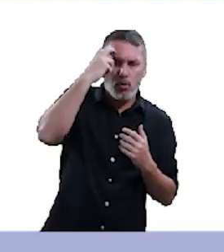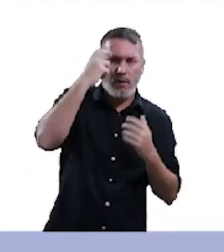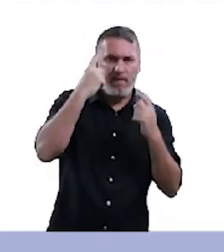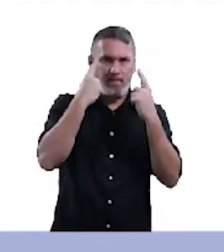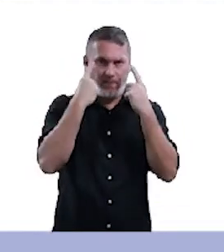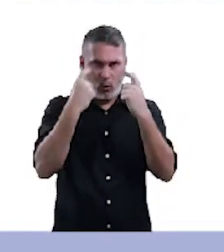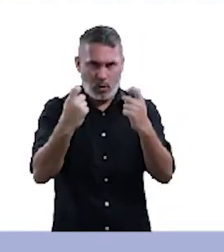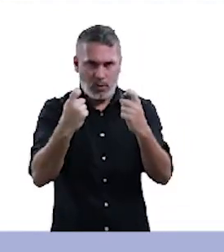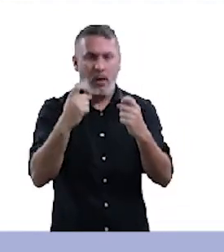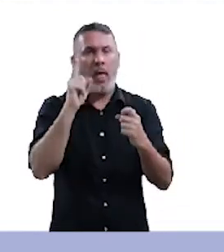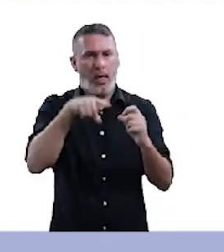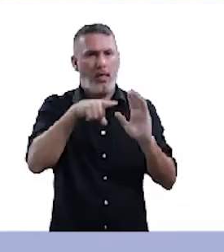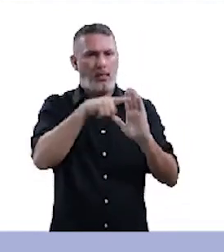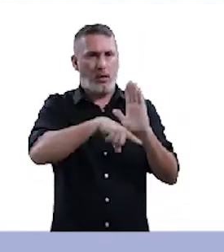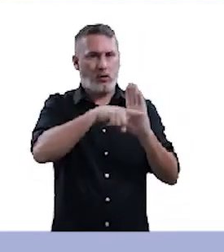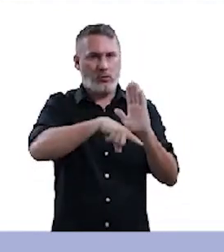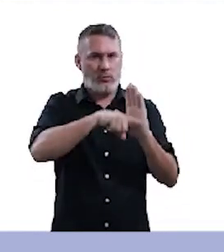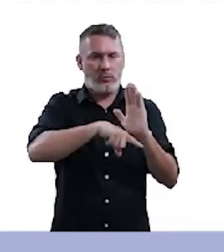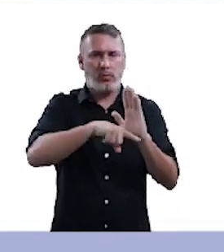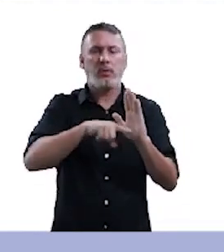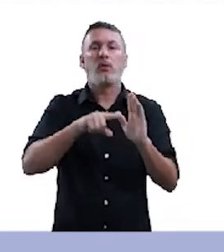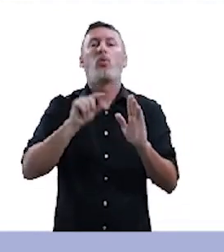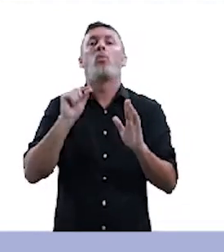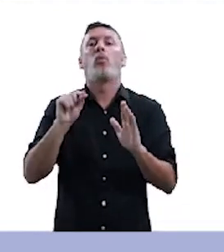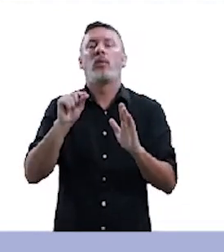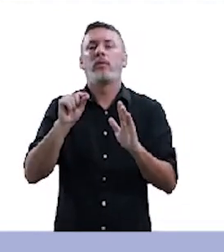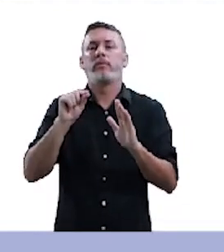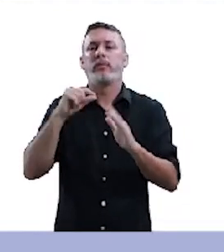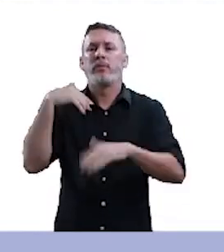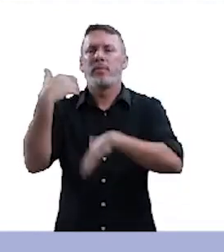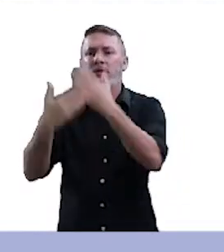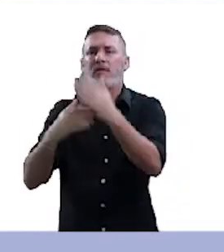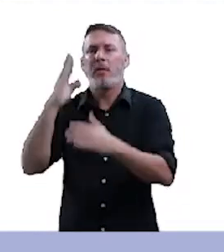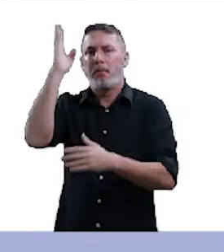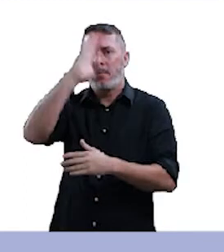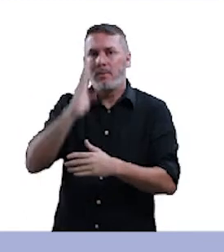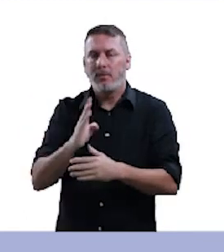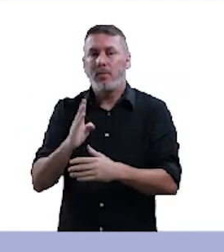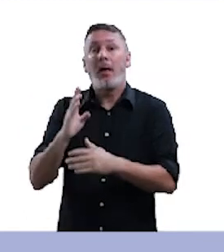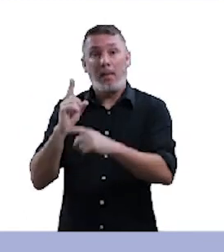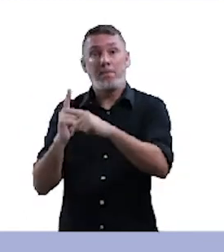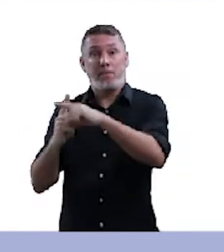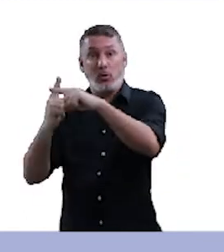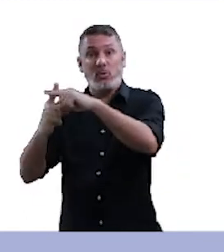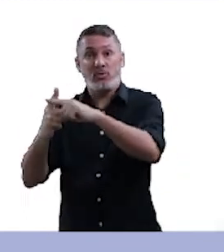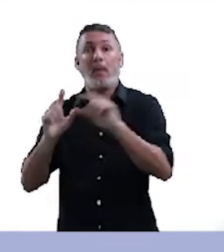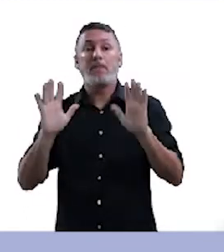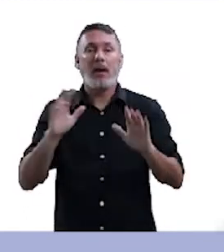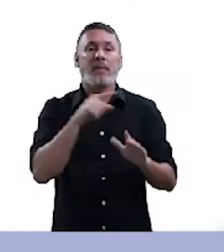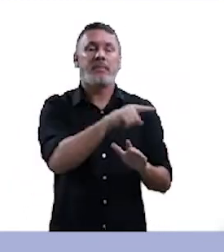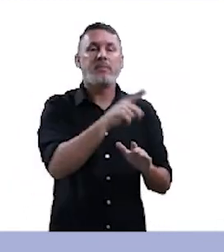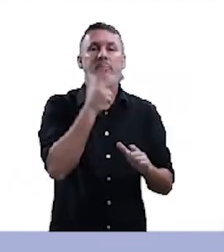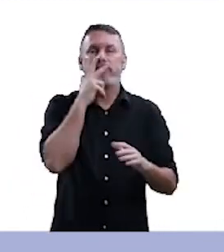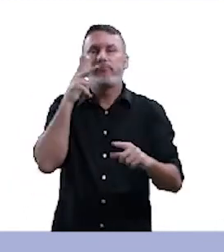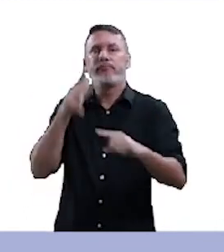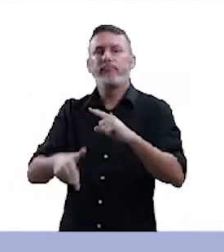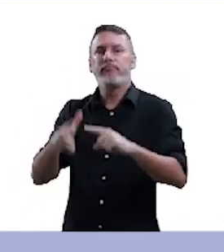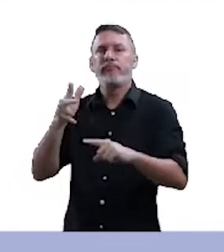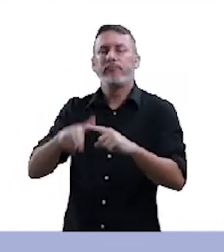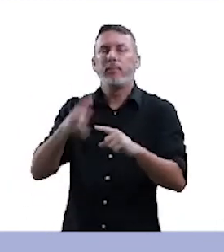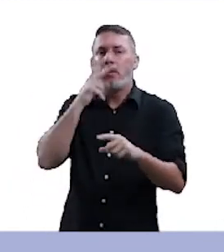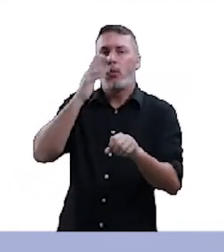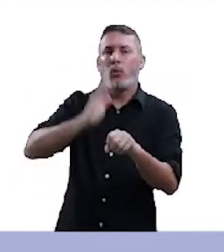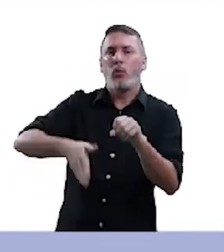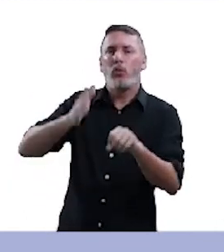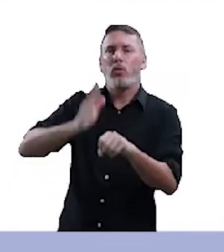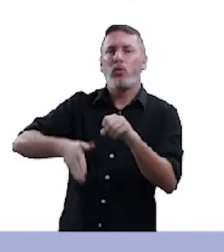negativo, representa obstáculo para o desenvolvimento nacional, que é algo positivo. Você pega um fator que é